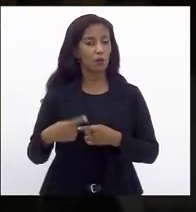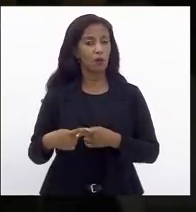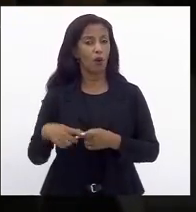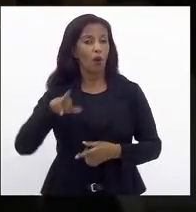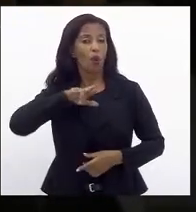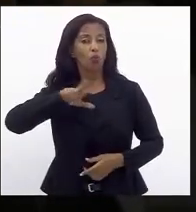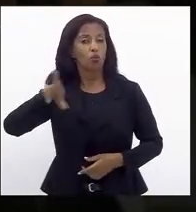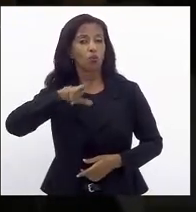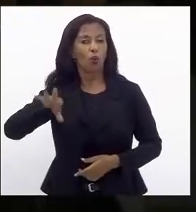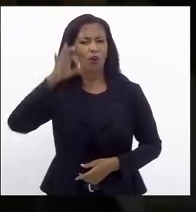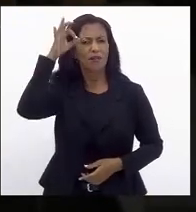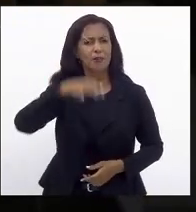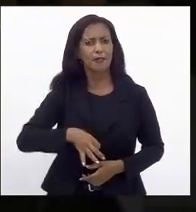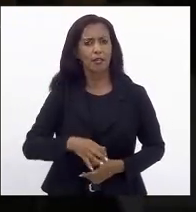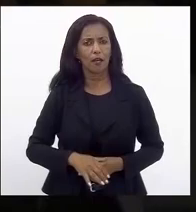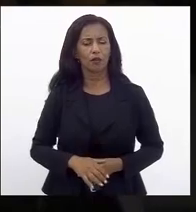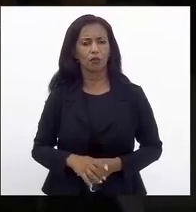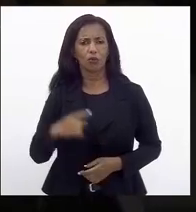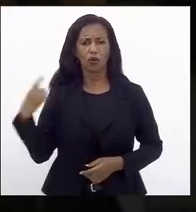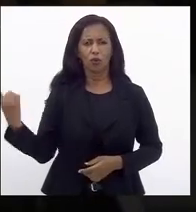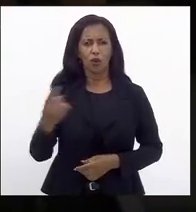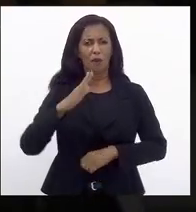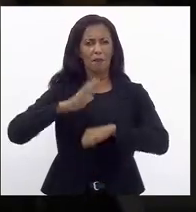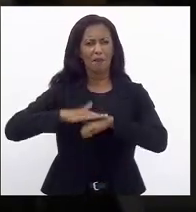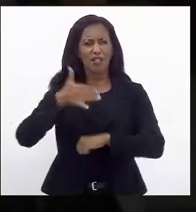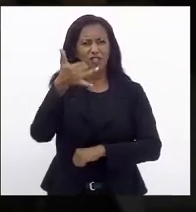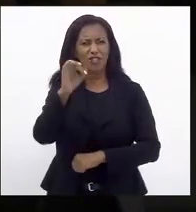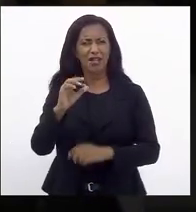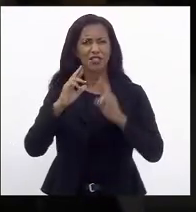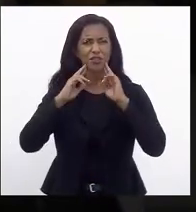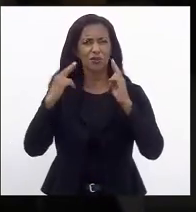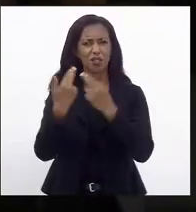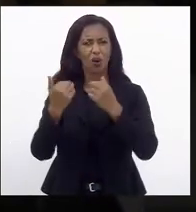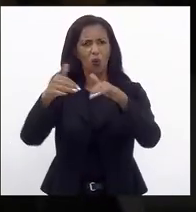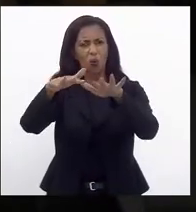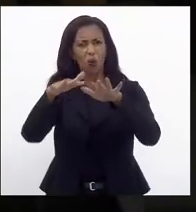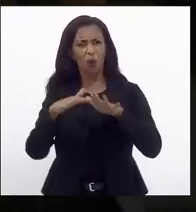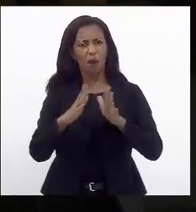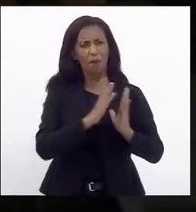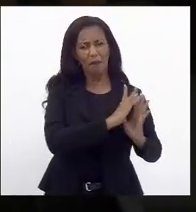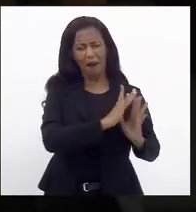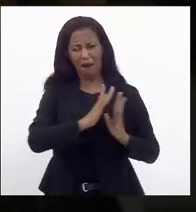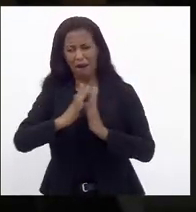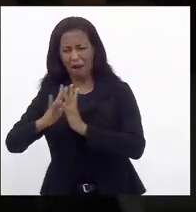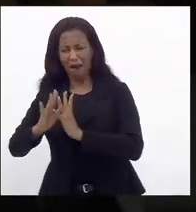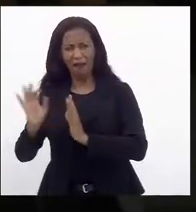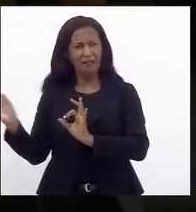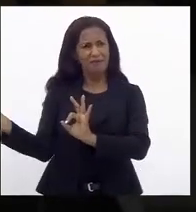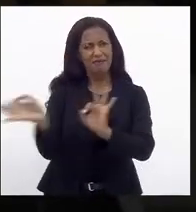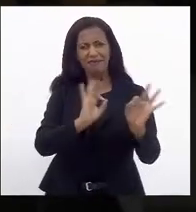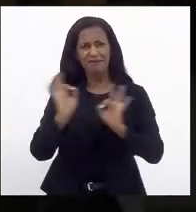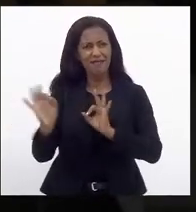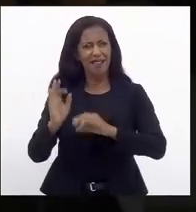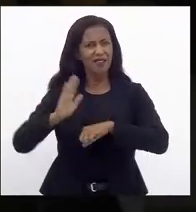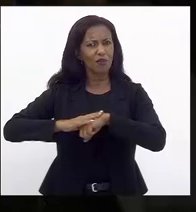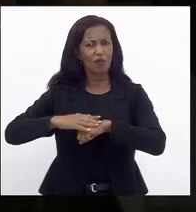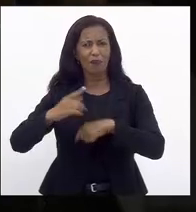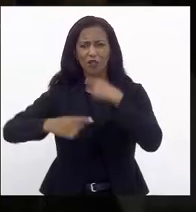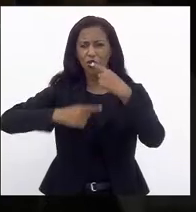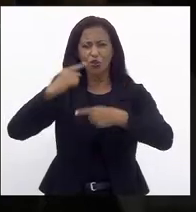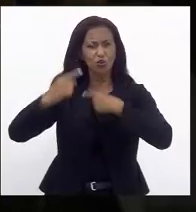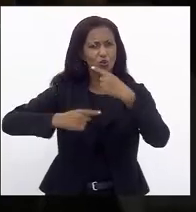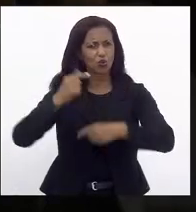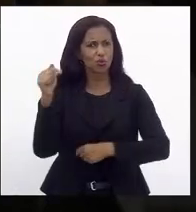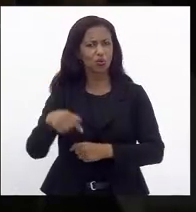não é correto nós fizemos mais de dez audiências públicas nenhuma matéria vou então de batida nessa